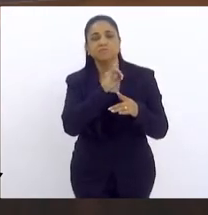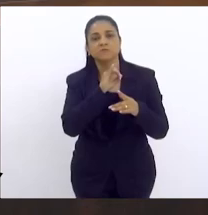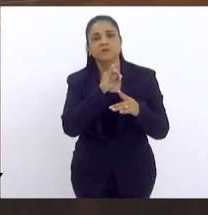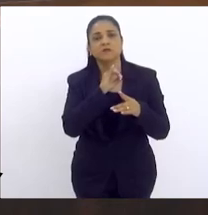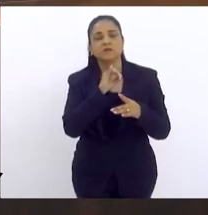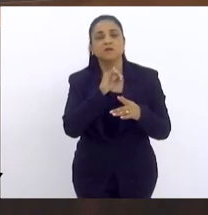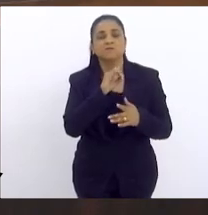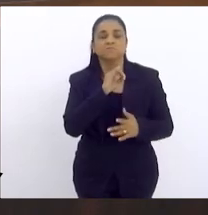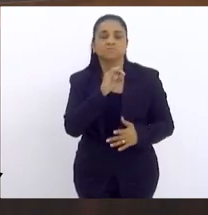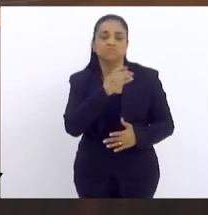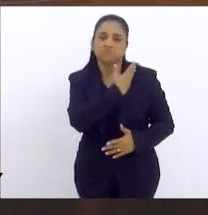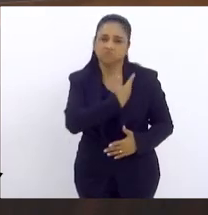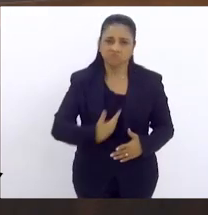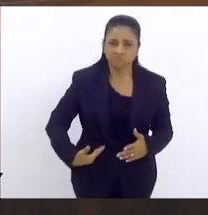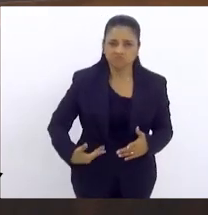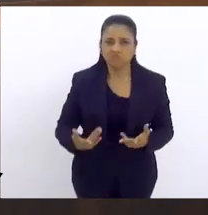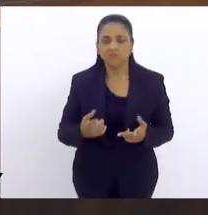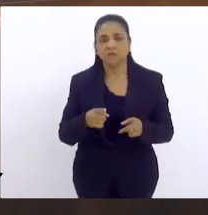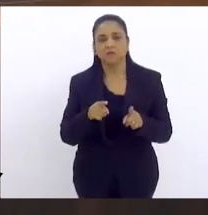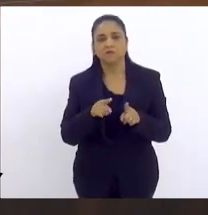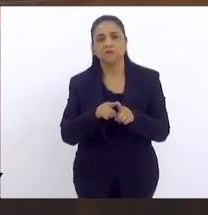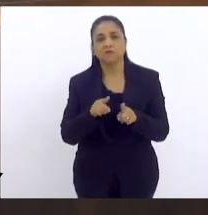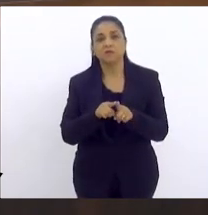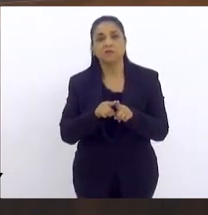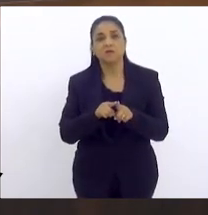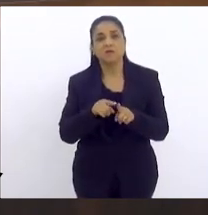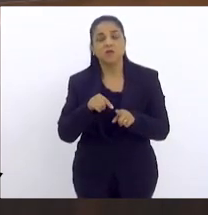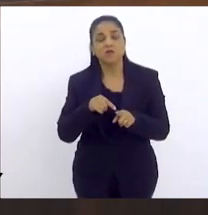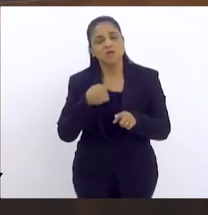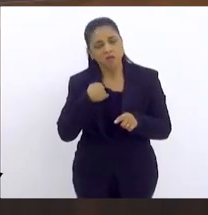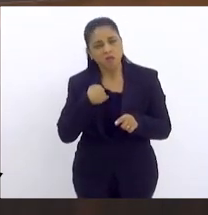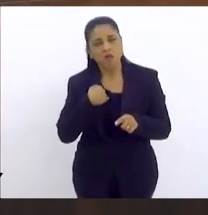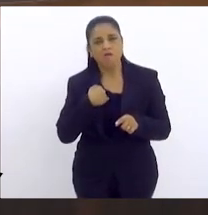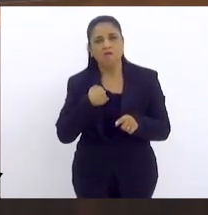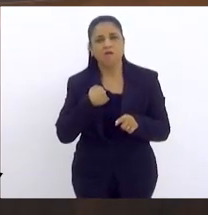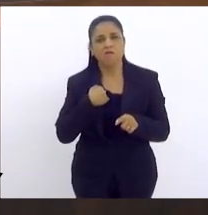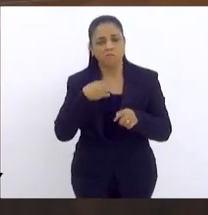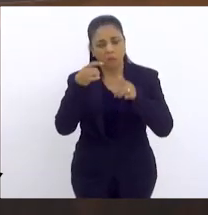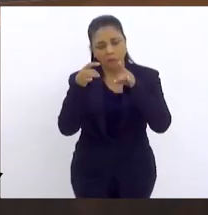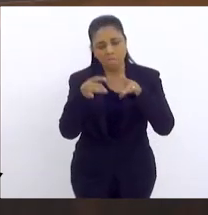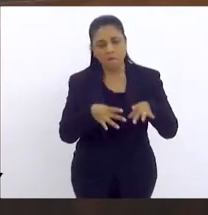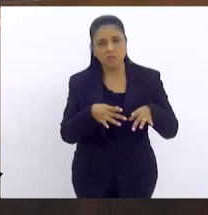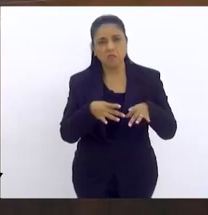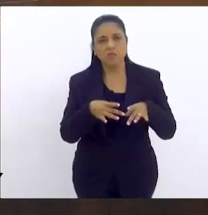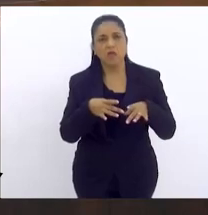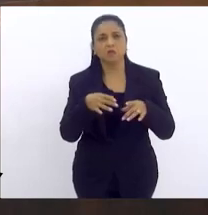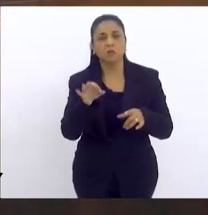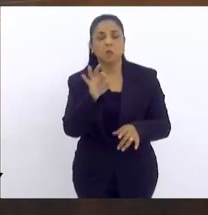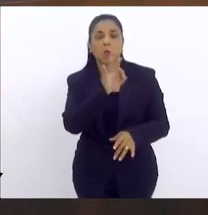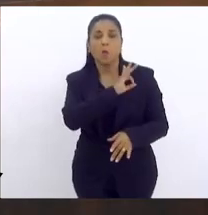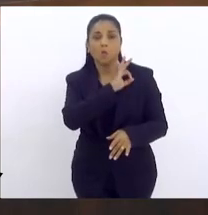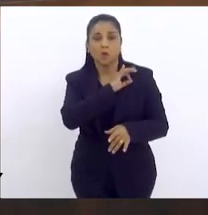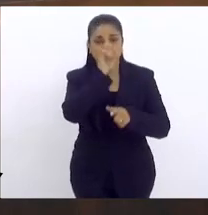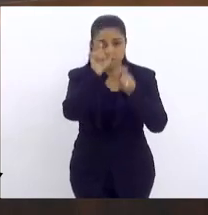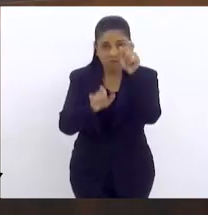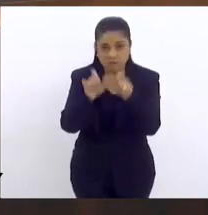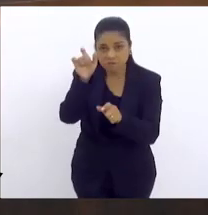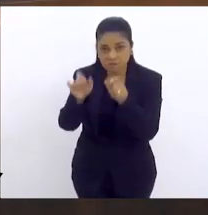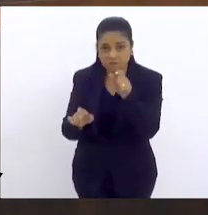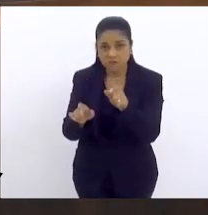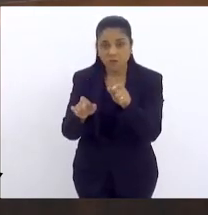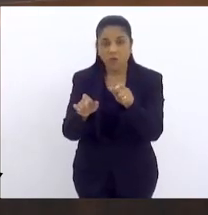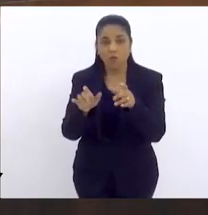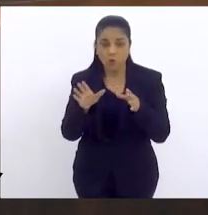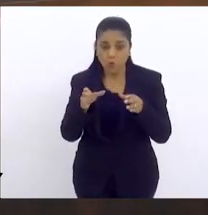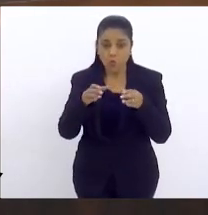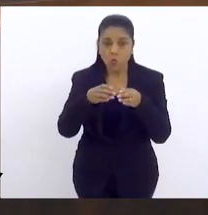eu sempre usa bate nessa tecla que nós estamos órfão estamos muito abandonado muitas vezes o policial militar como até